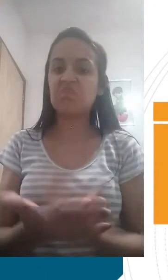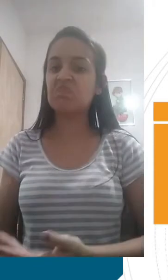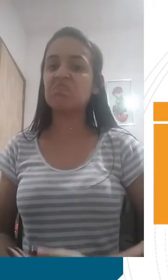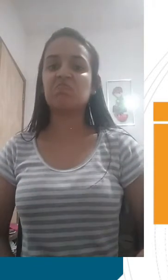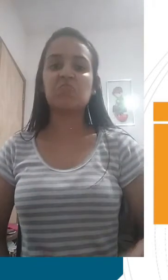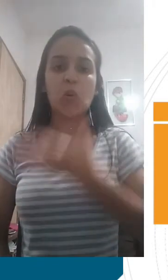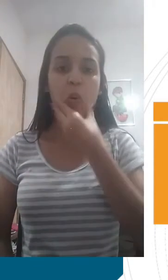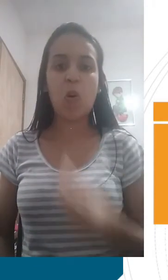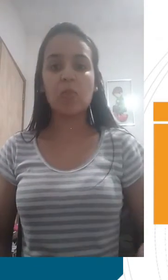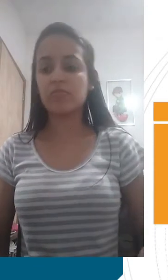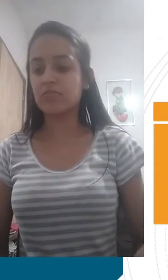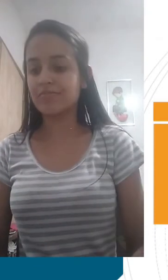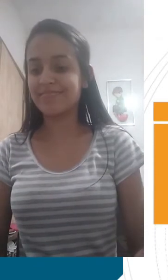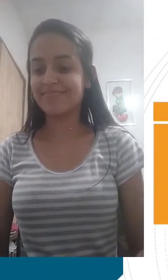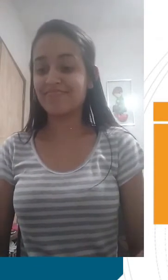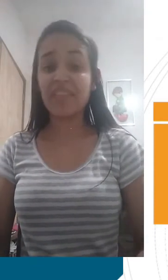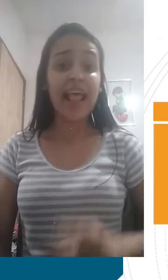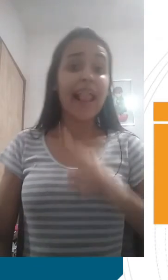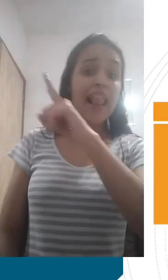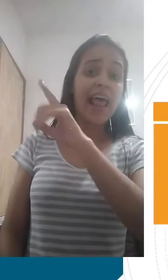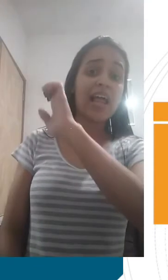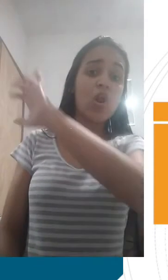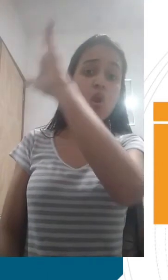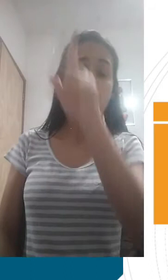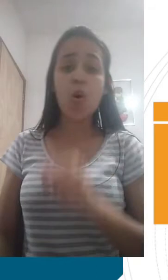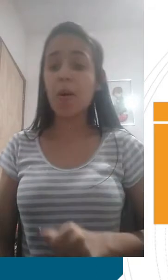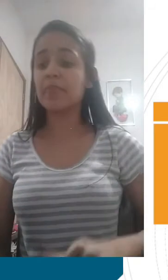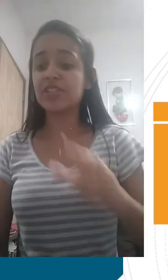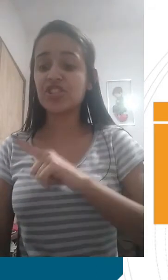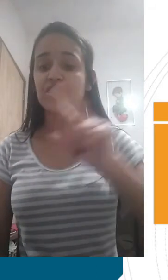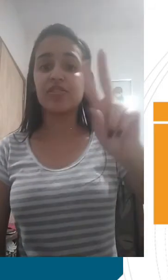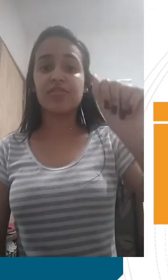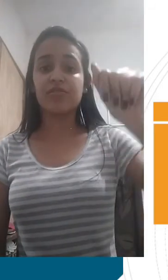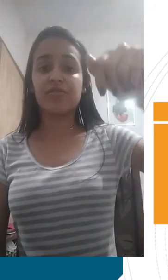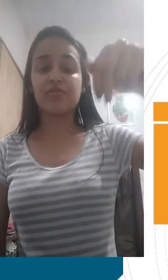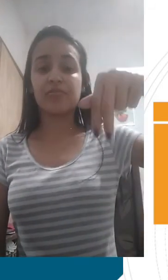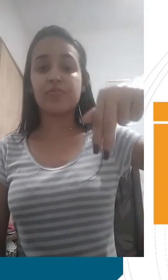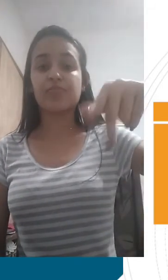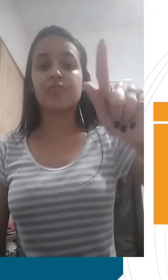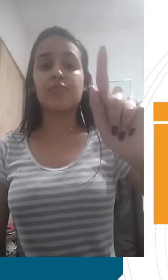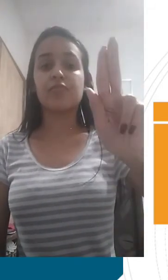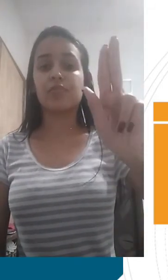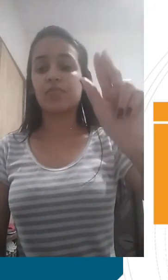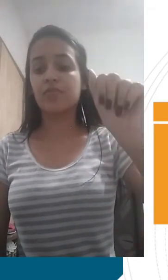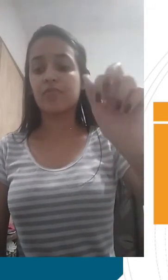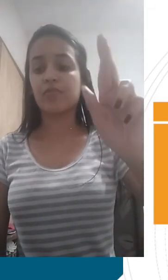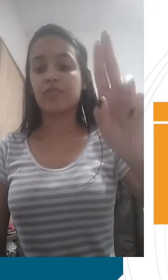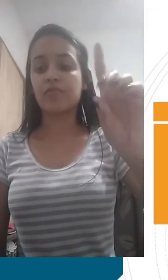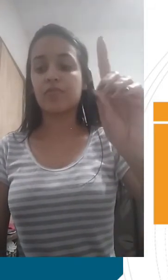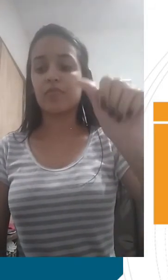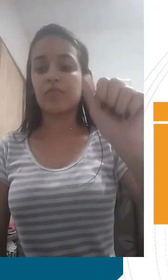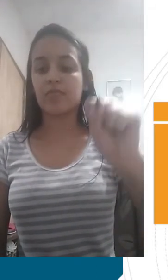aconteciam as vanguardas artísticas, como o futurismo, o cubismo, o expressionismo, o dadaísmo